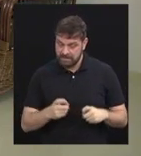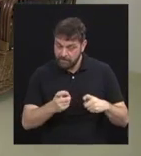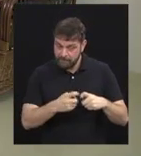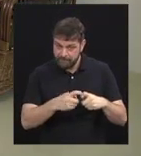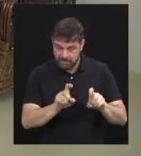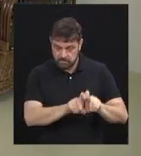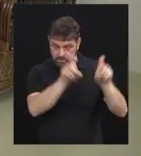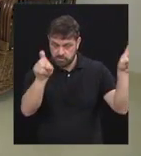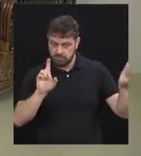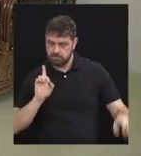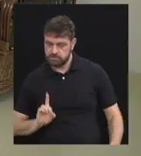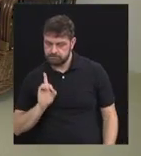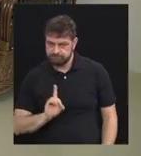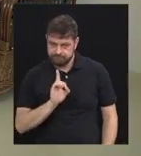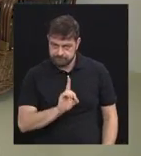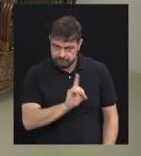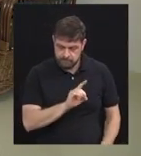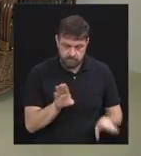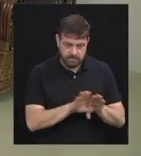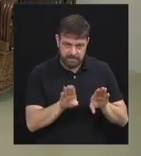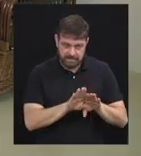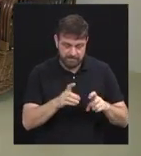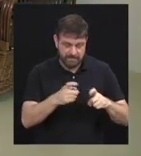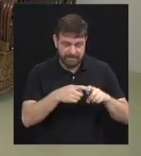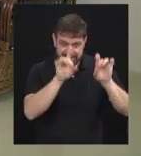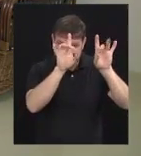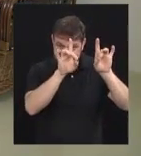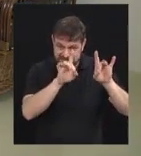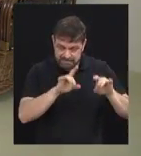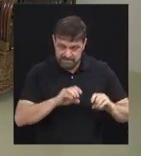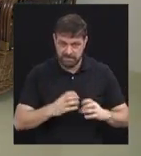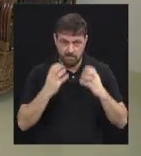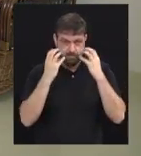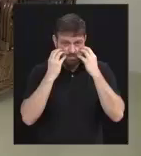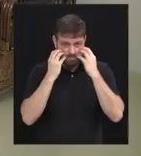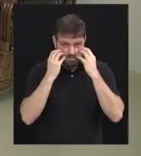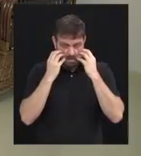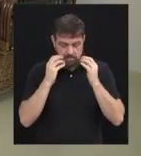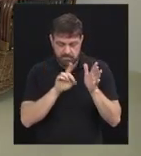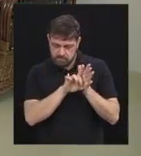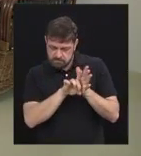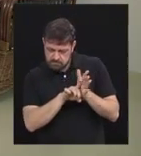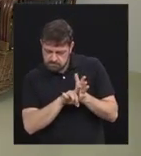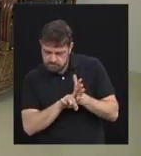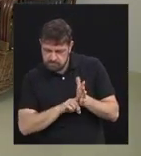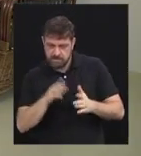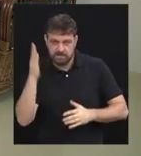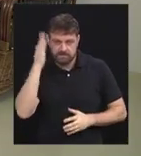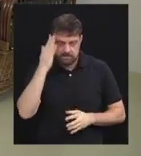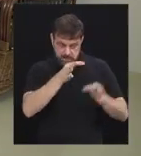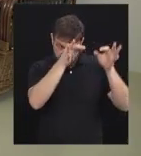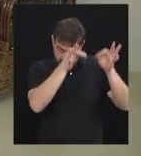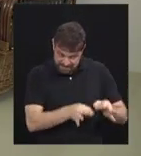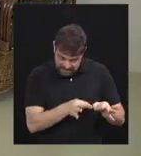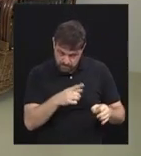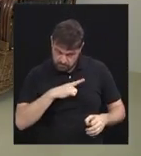o seu ginecologista ou o seu mastologista para poder então fazer um diagnóstico